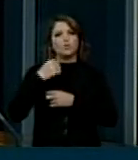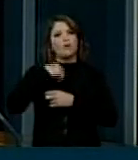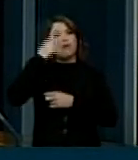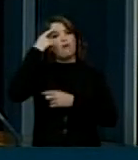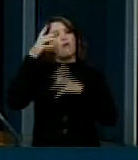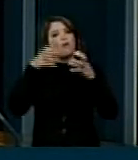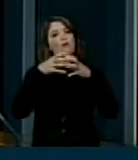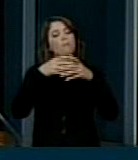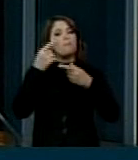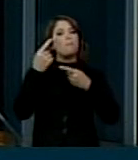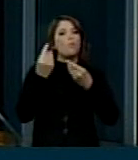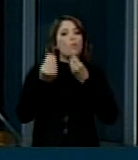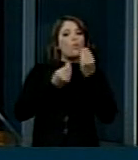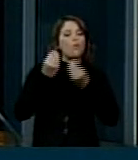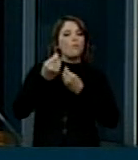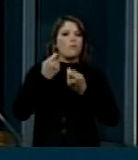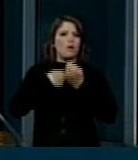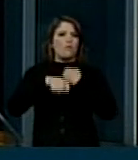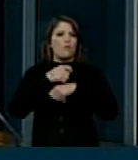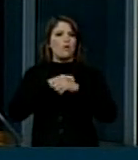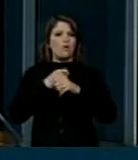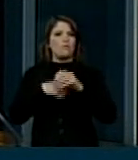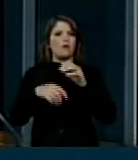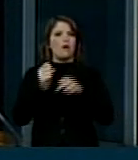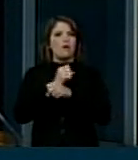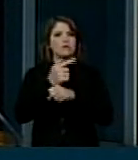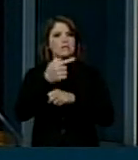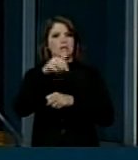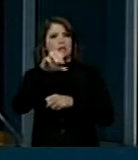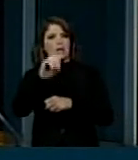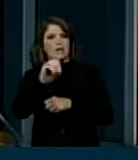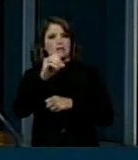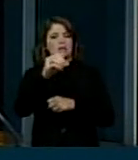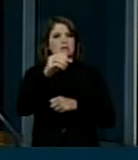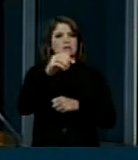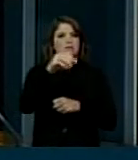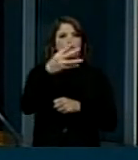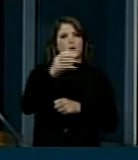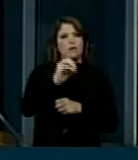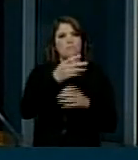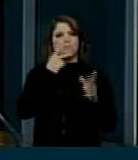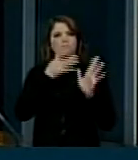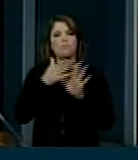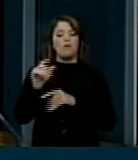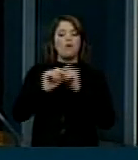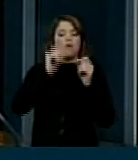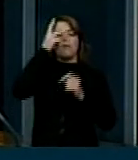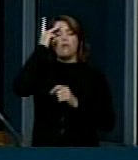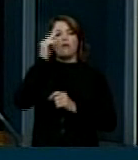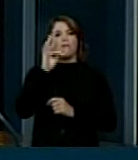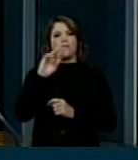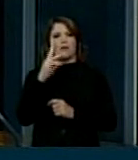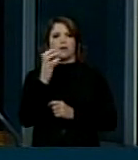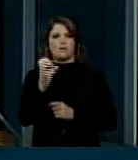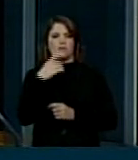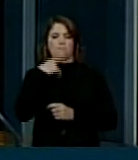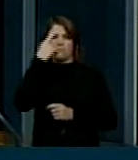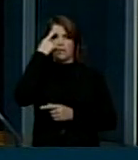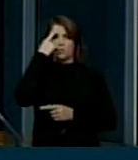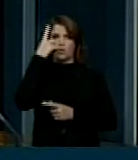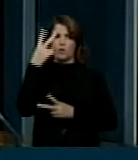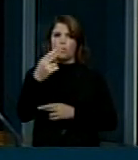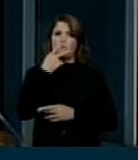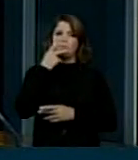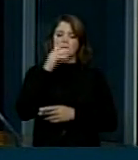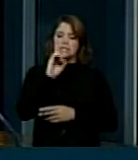a economia dos anos 60 e 70, conduzido pelo ex-presidente Fernando Henrique Cardoso e outras pessoas,